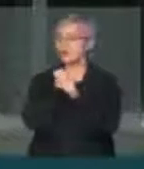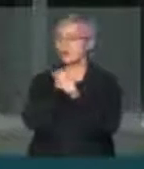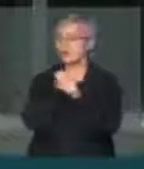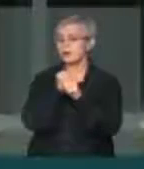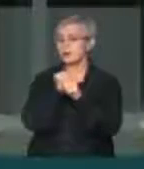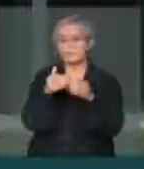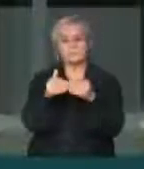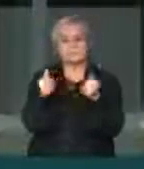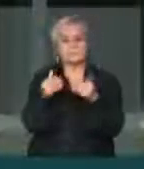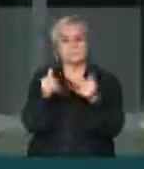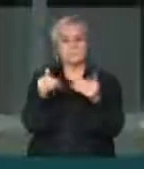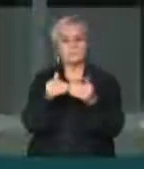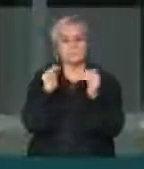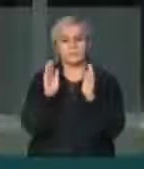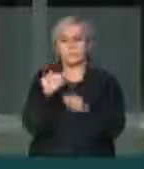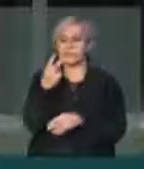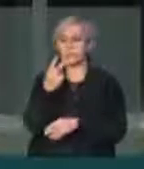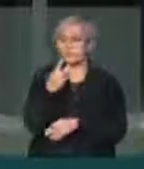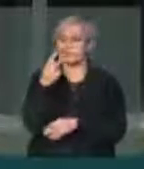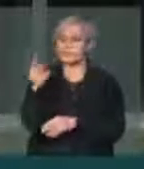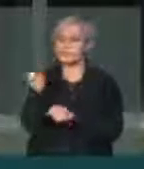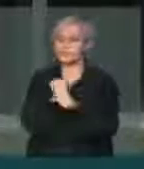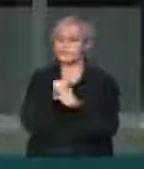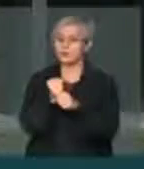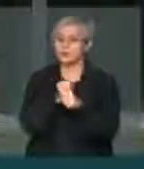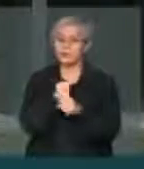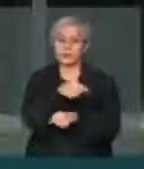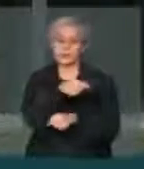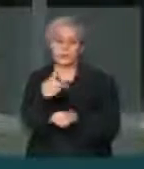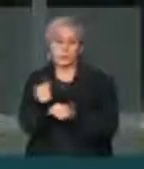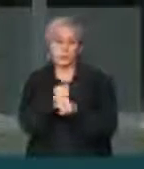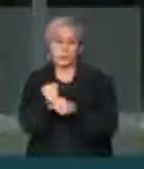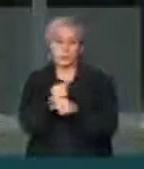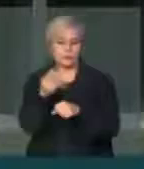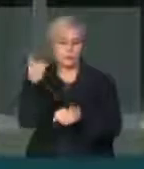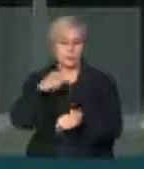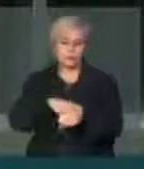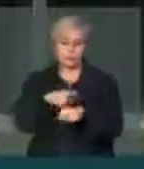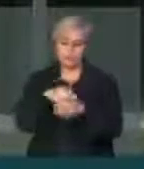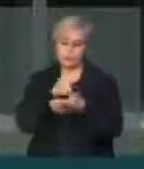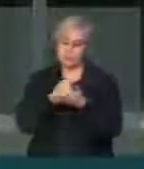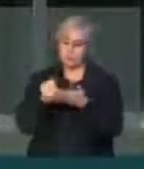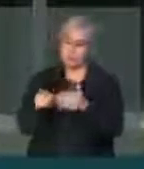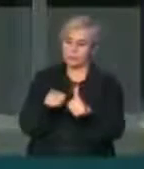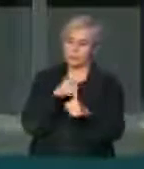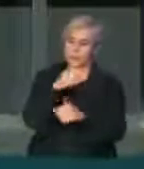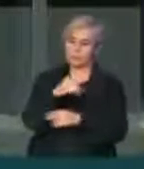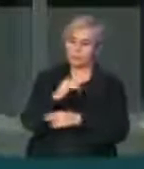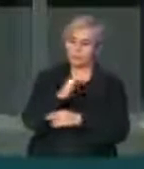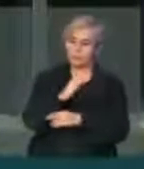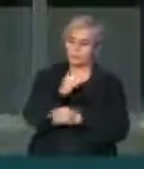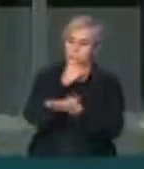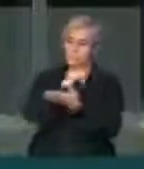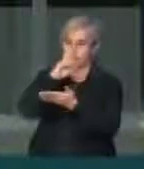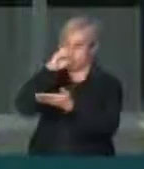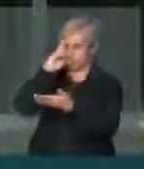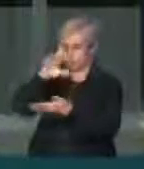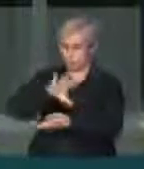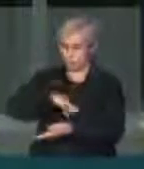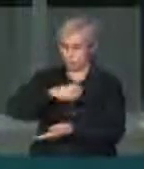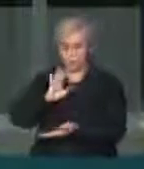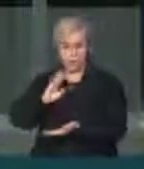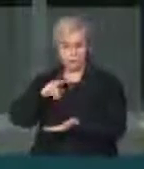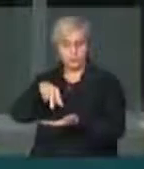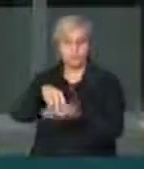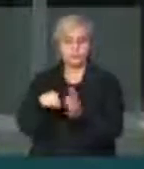Cunha, aguarda há 22 anos, desde quando foi protocolada a primeira PEC, e que Vossa Excelência teve a coragem de pautar e